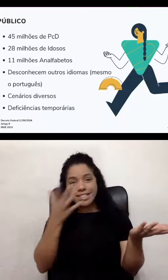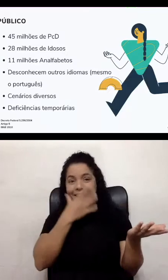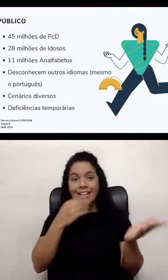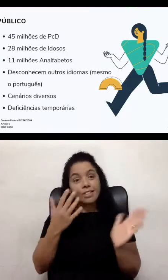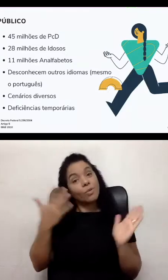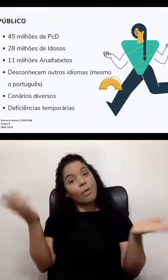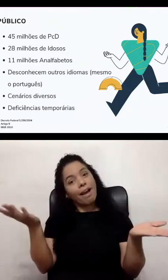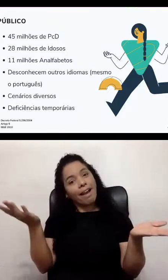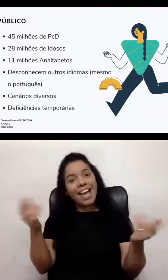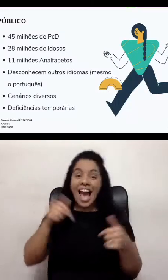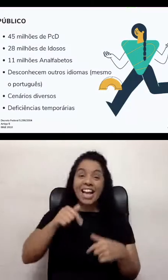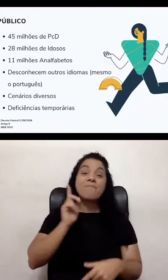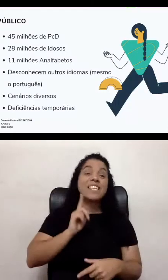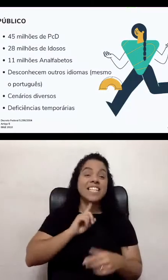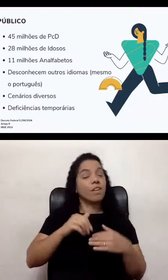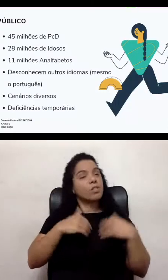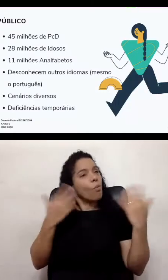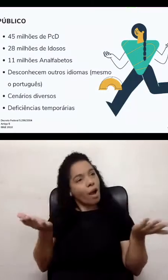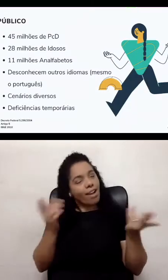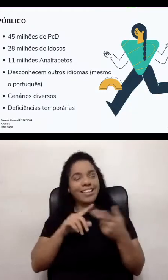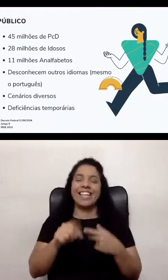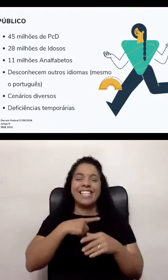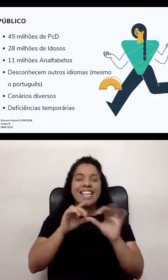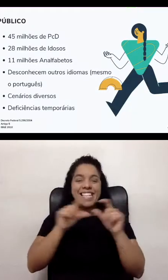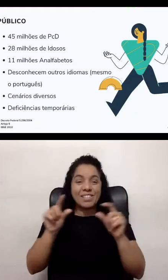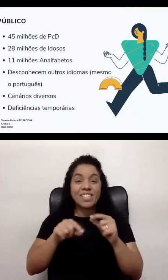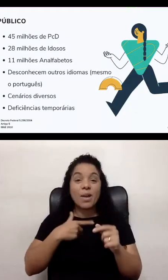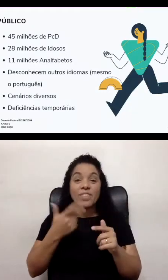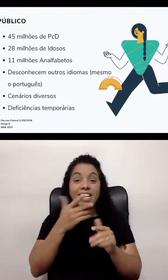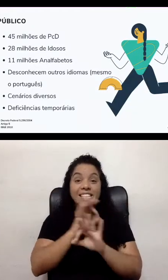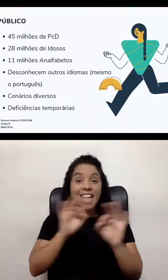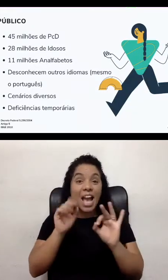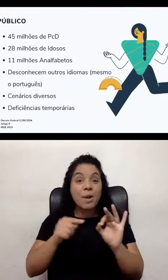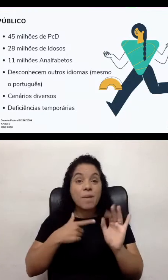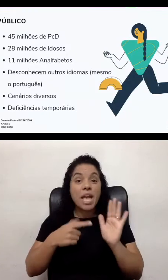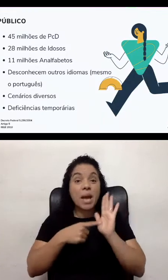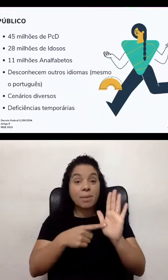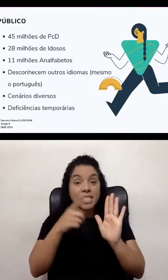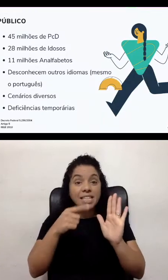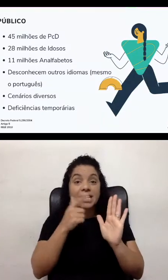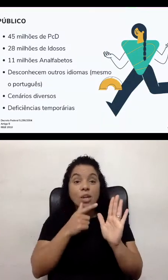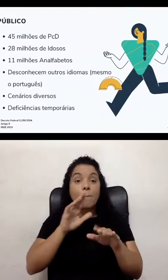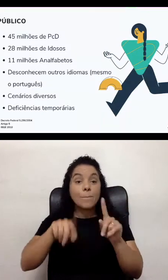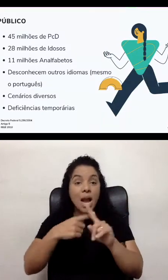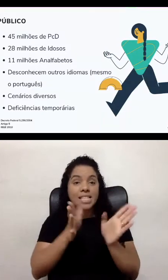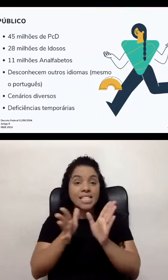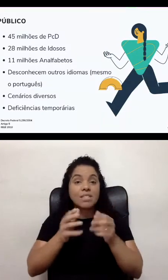fala aqui em Minas, ué, tem essa expressão. O ideal era até essa minha apresentação para ser um pouco mais acessível.